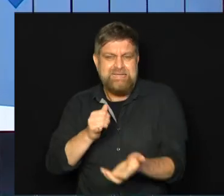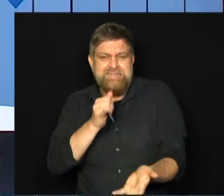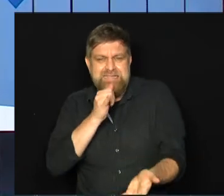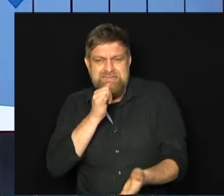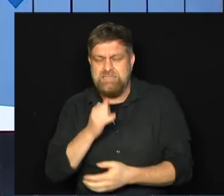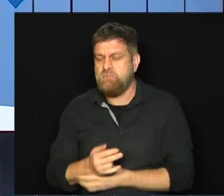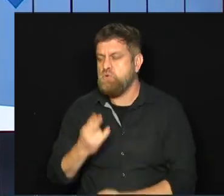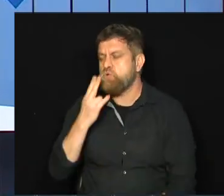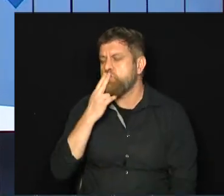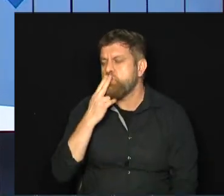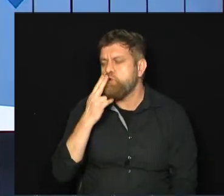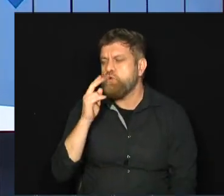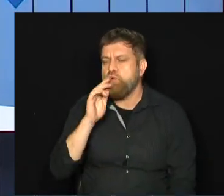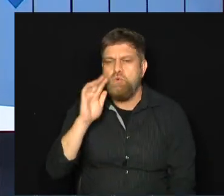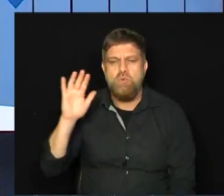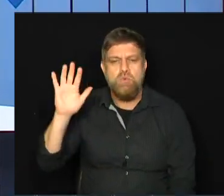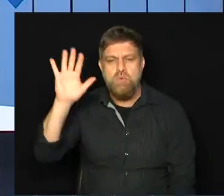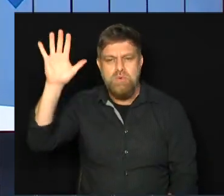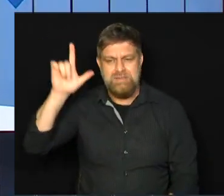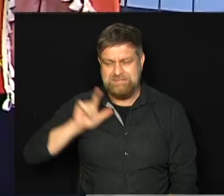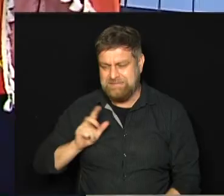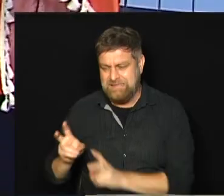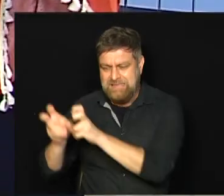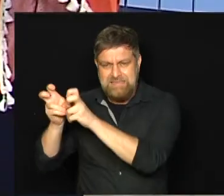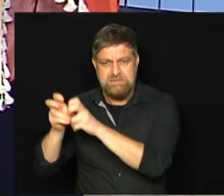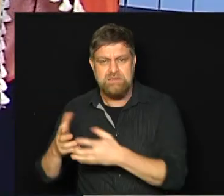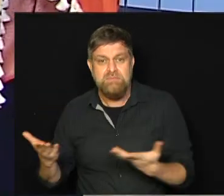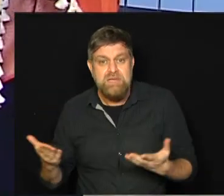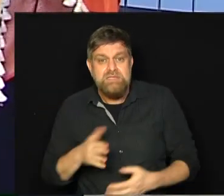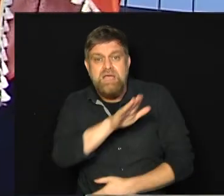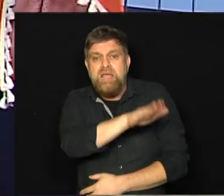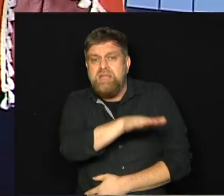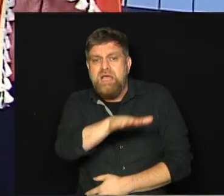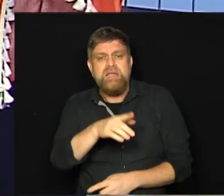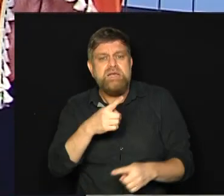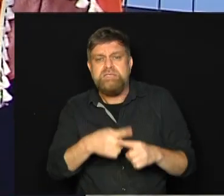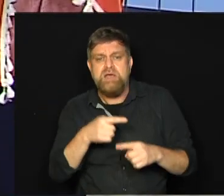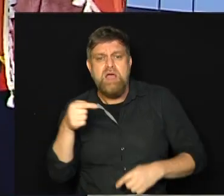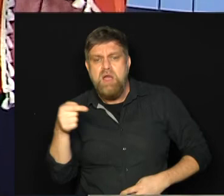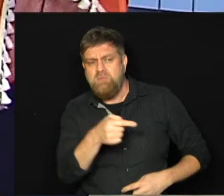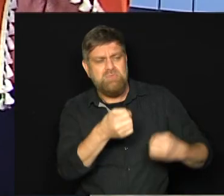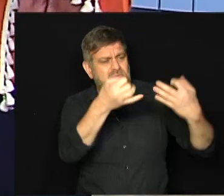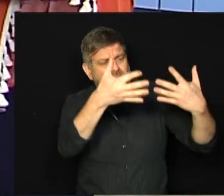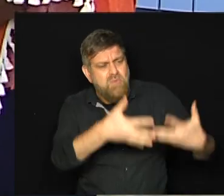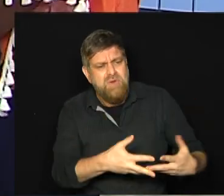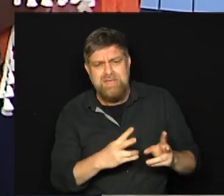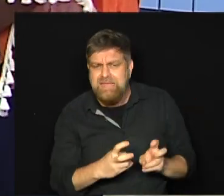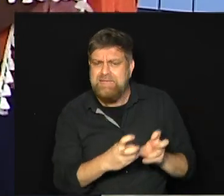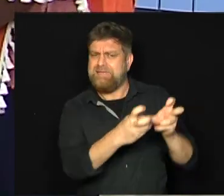tabagismo pode desenvolver algum tipo de câncer. E na criança, existe uma explicação, um motivo?